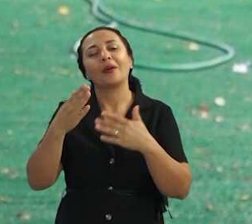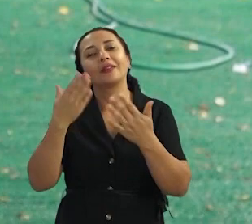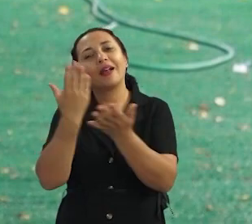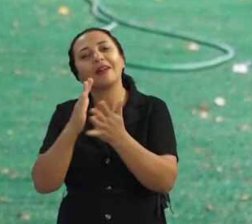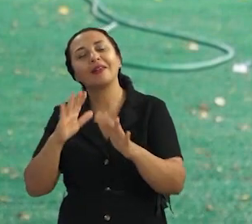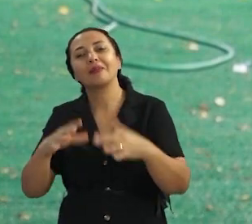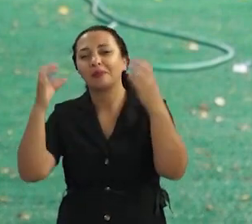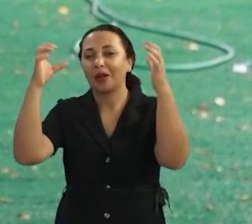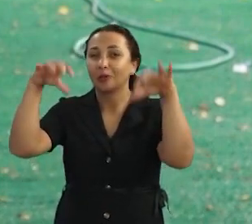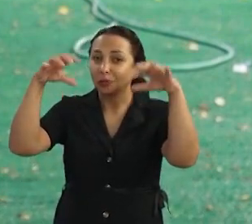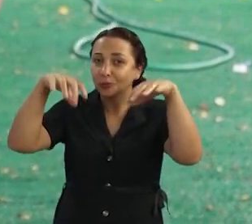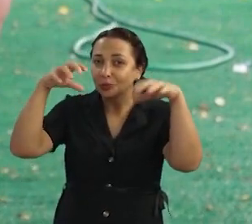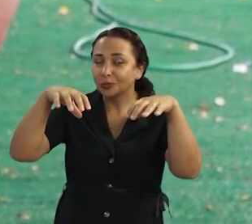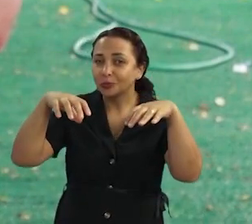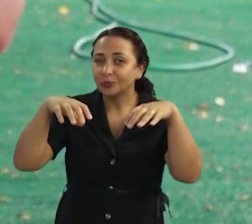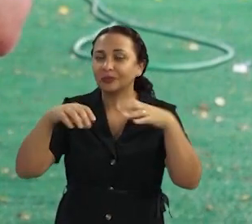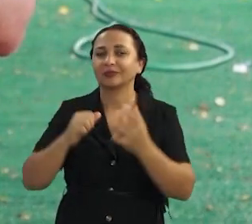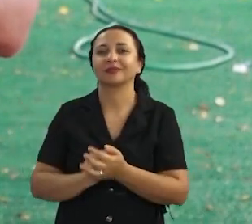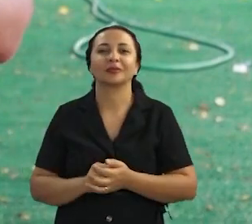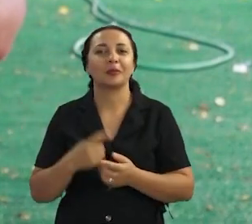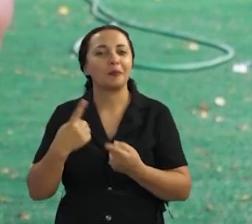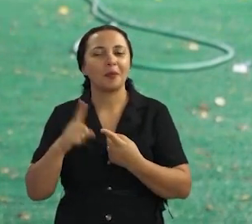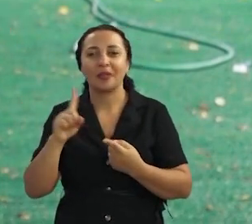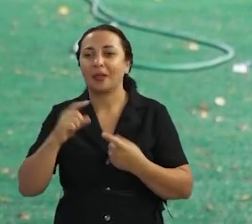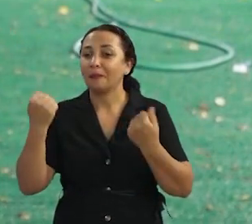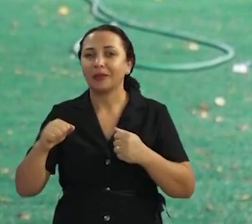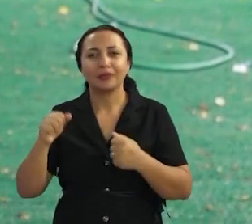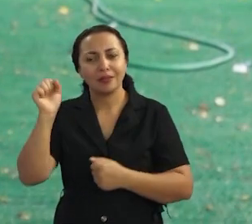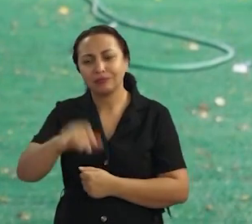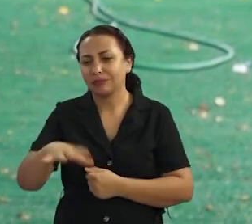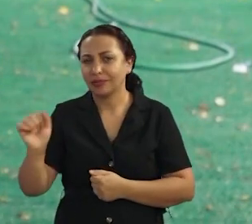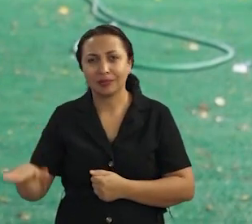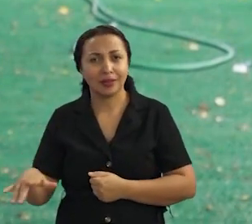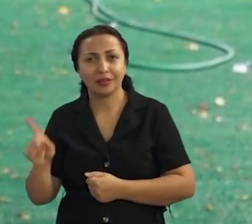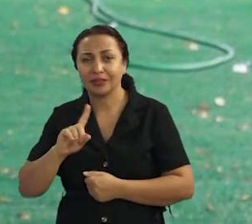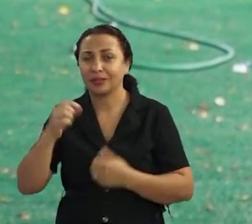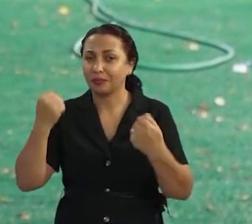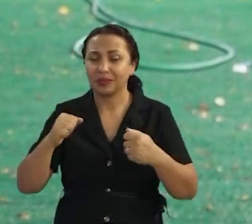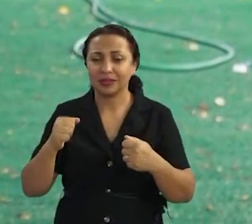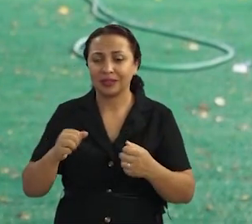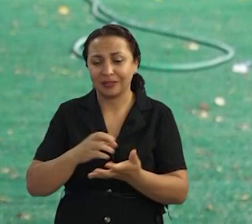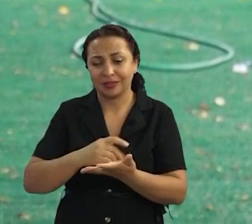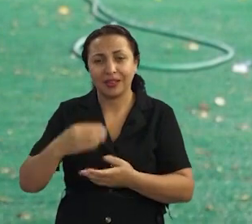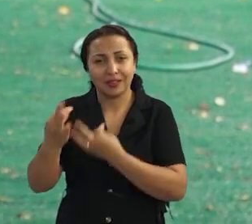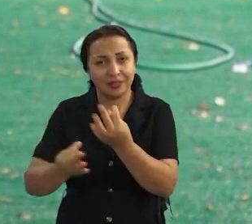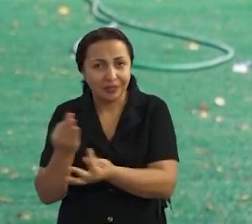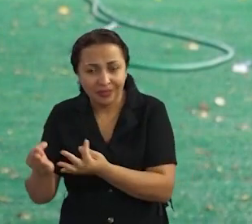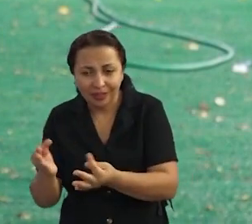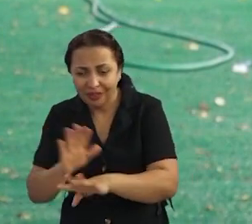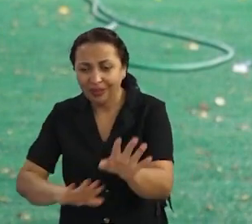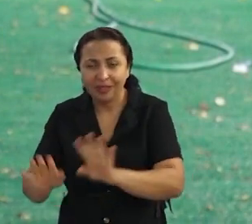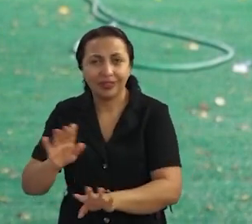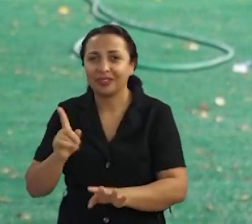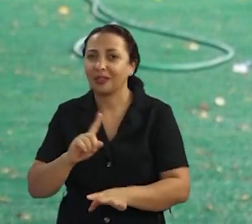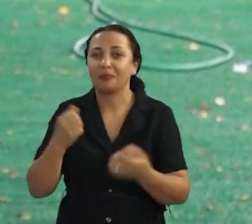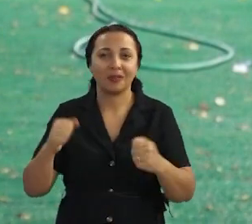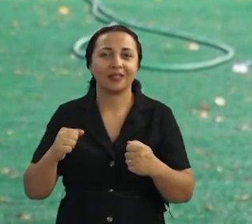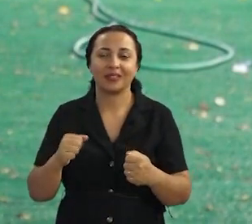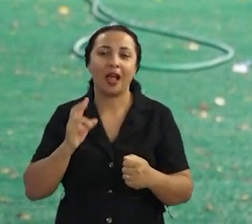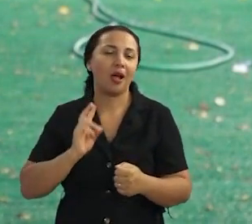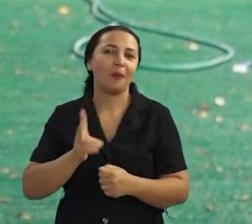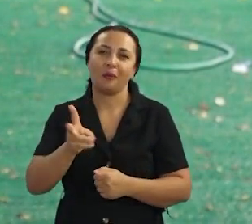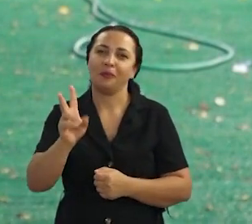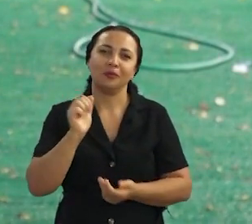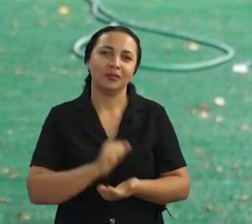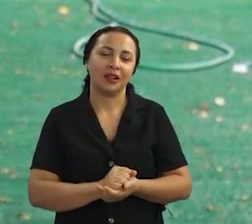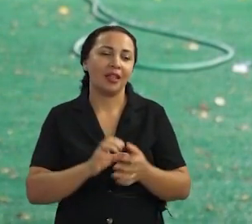a chuva. Então, isso é bom porque não precisa plantar, não precisa adubar, não precisa molhar.